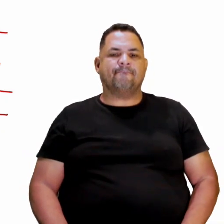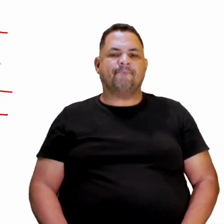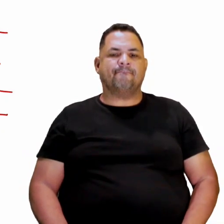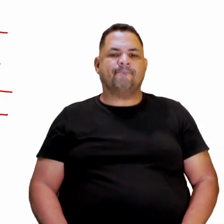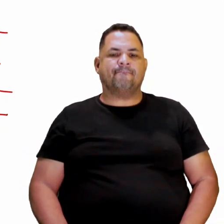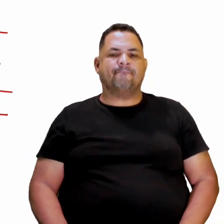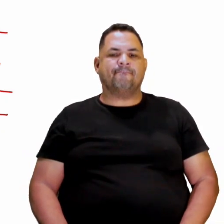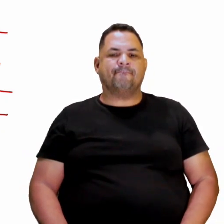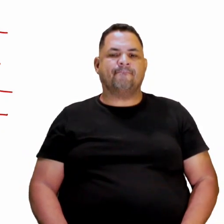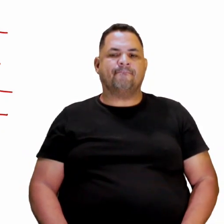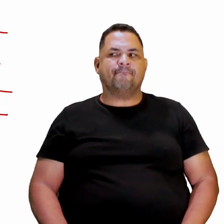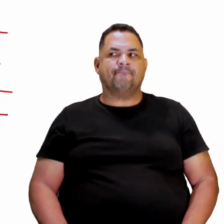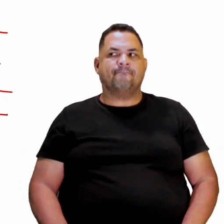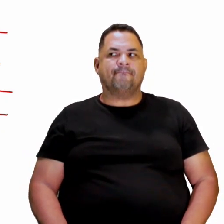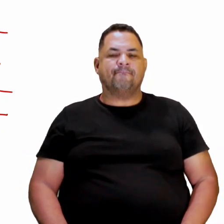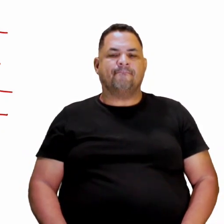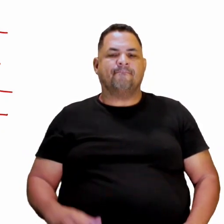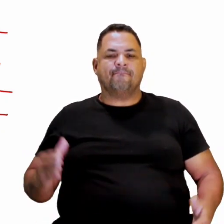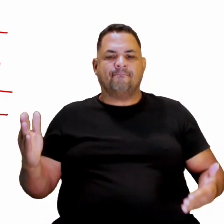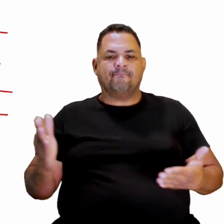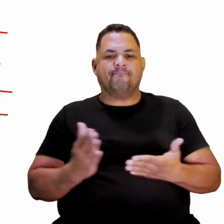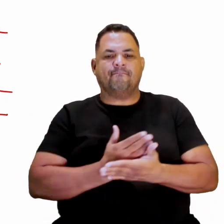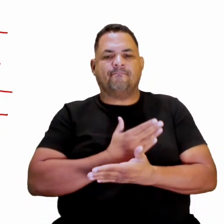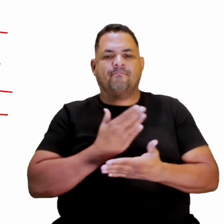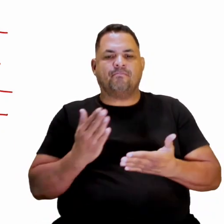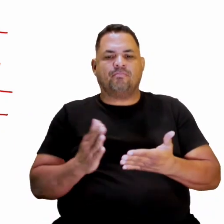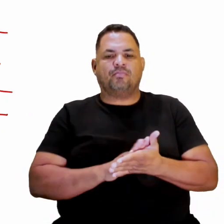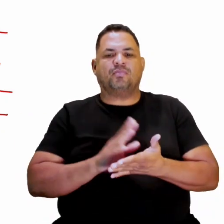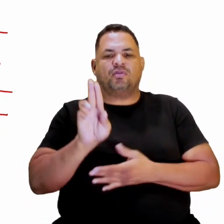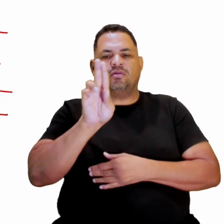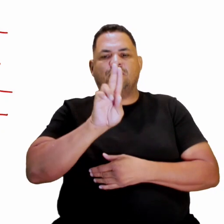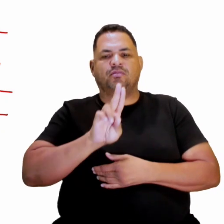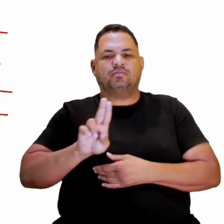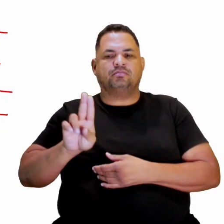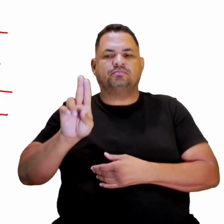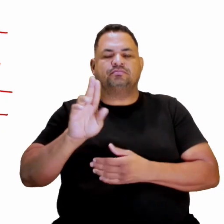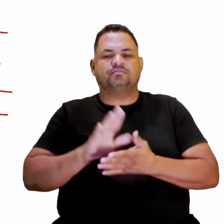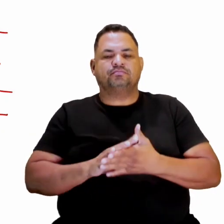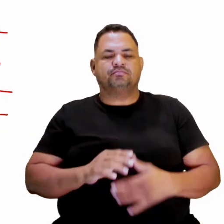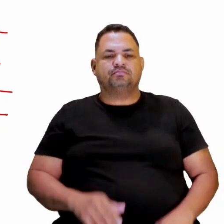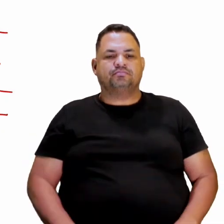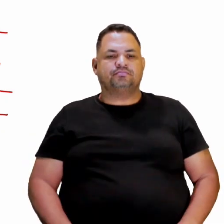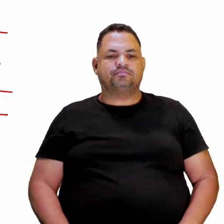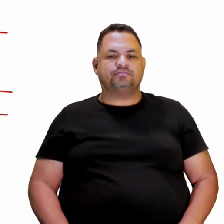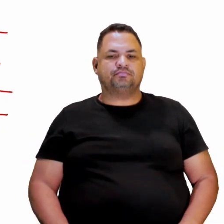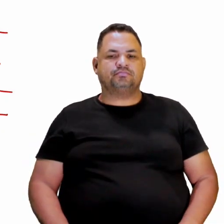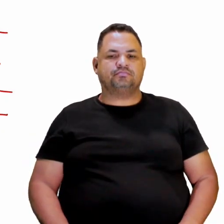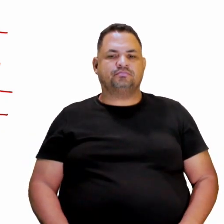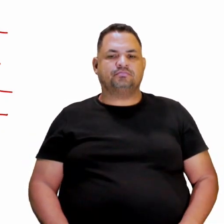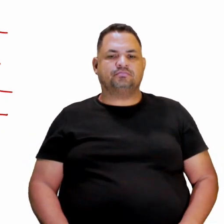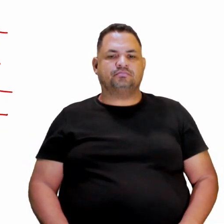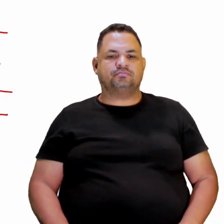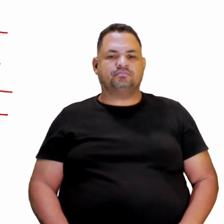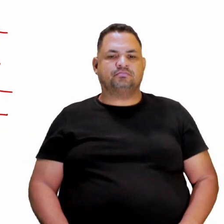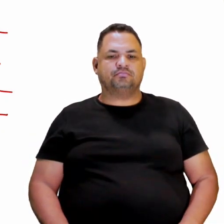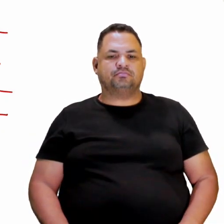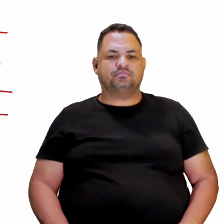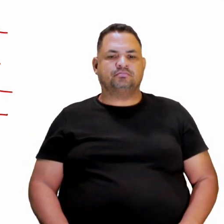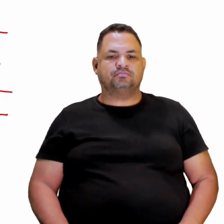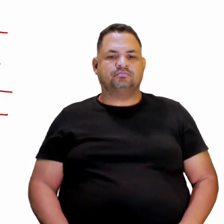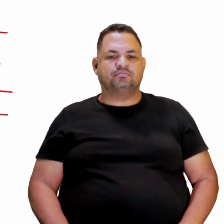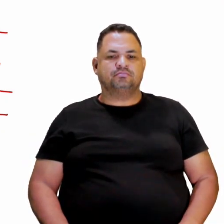Journal of the University, ou seja, do jornal da universidade. Aí eu vou colocar desse jeito como jornal,